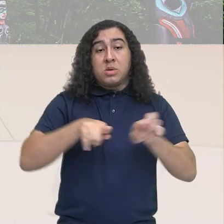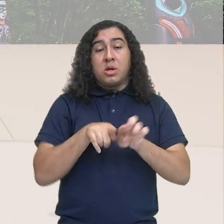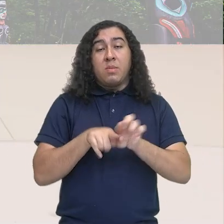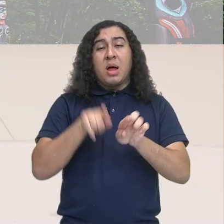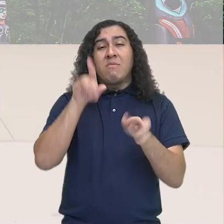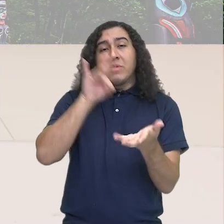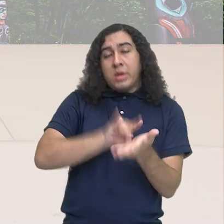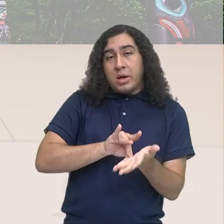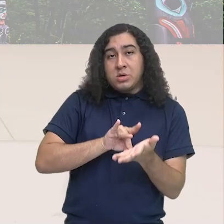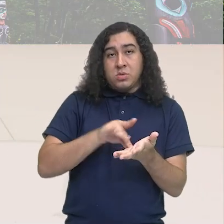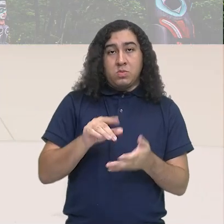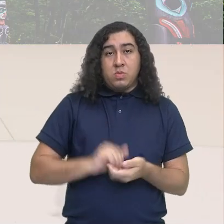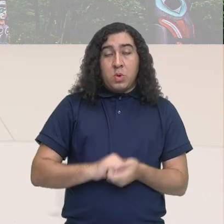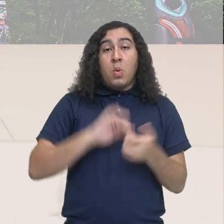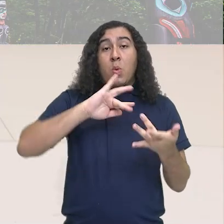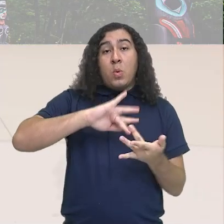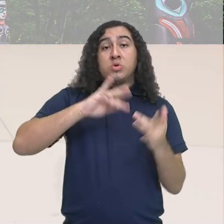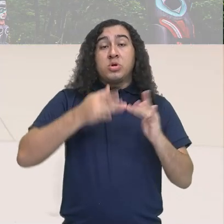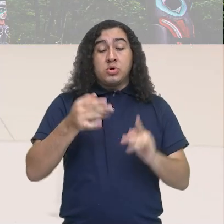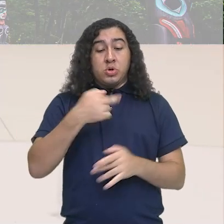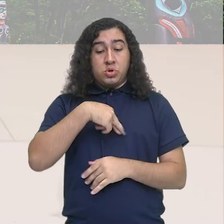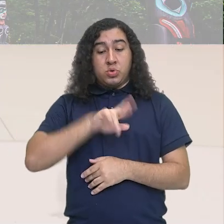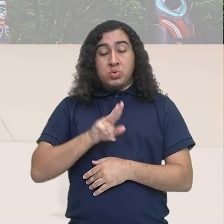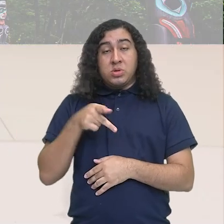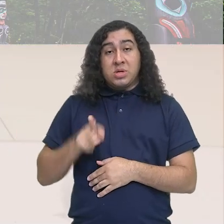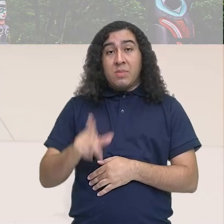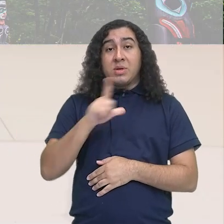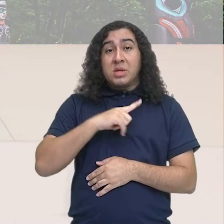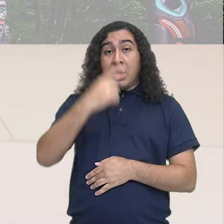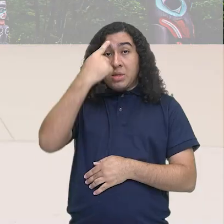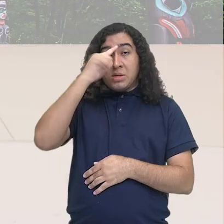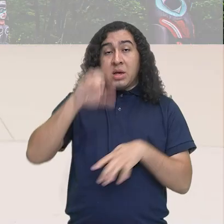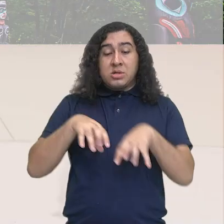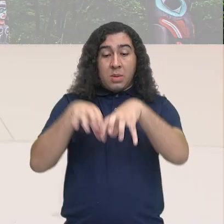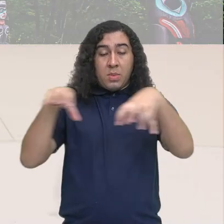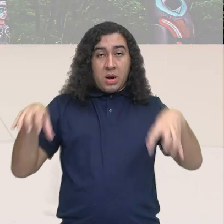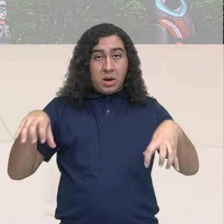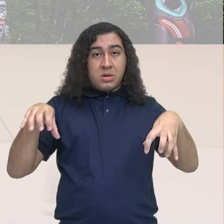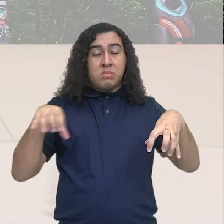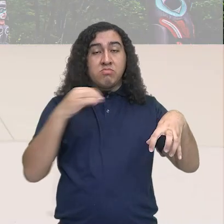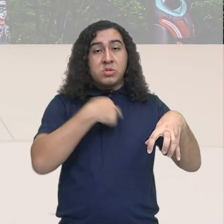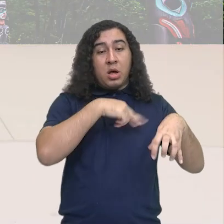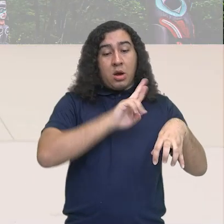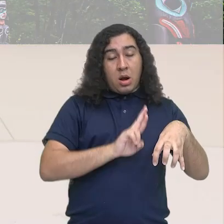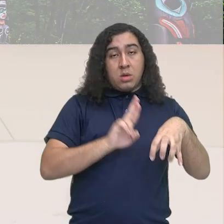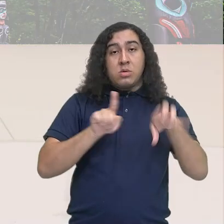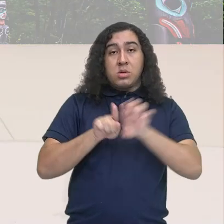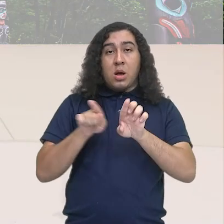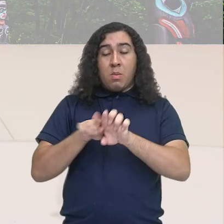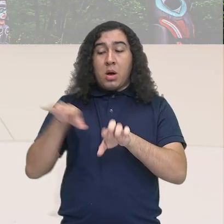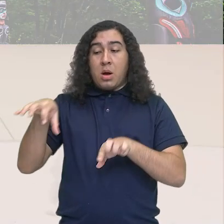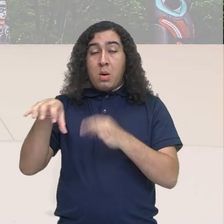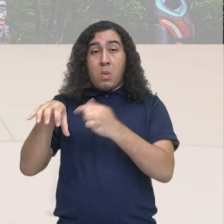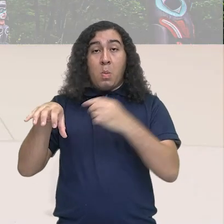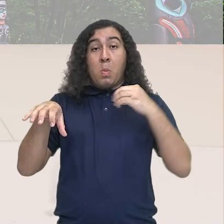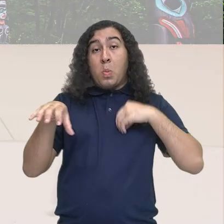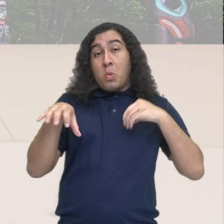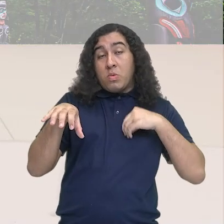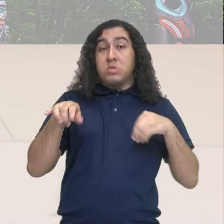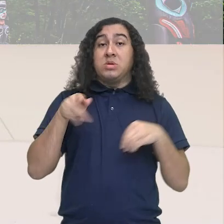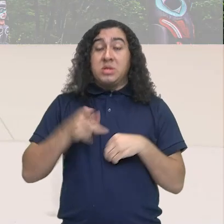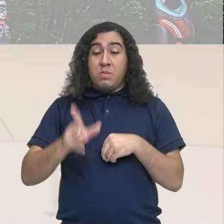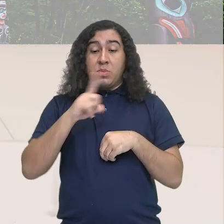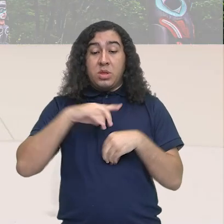universo religioso sempre envolve a noção de sagrado e profano. Vejam, sempre vai envolver